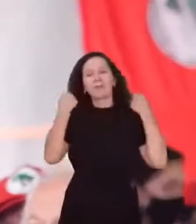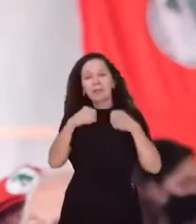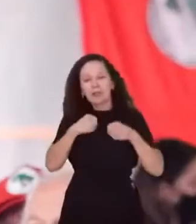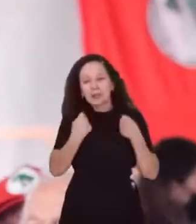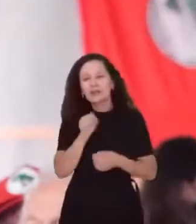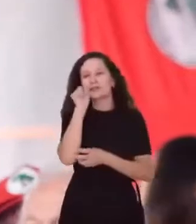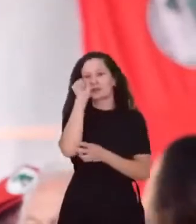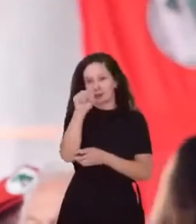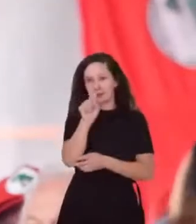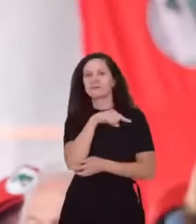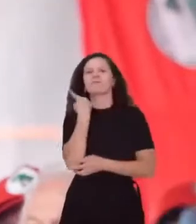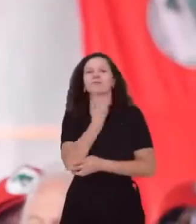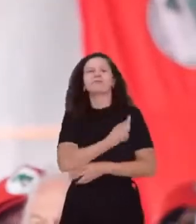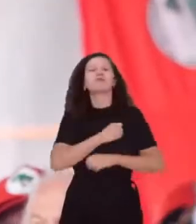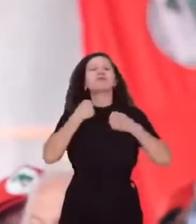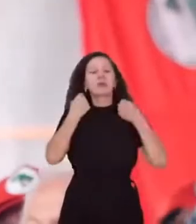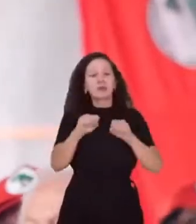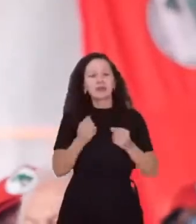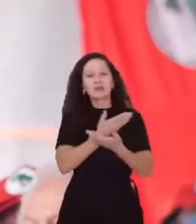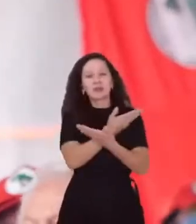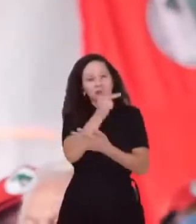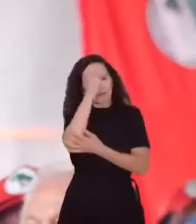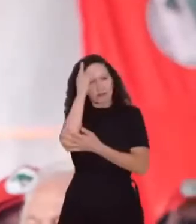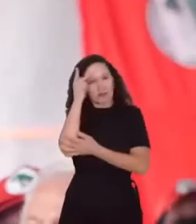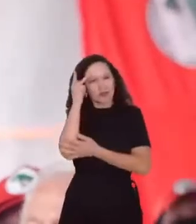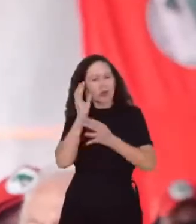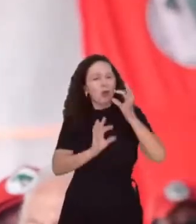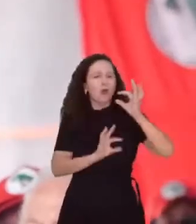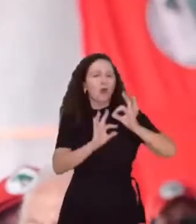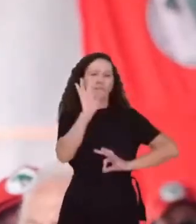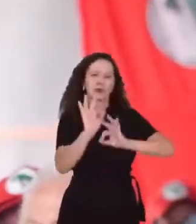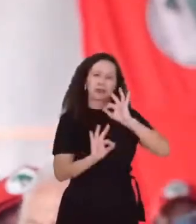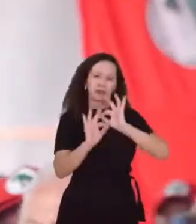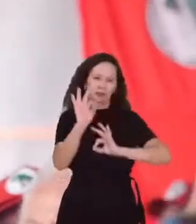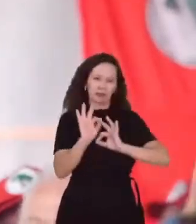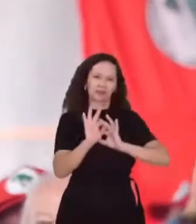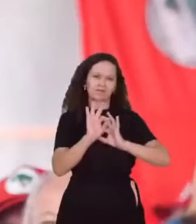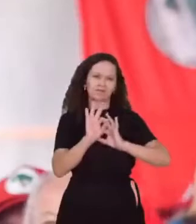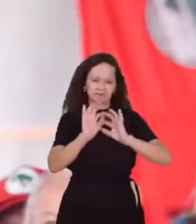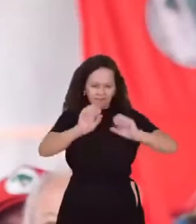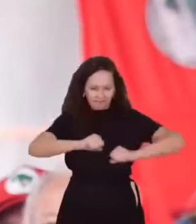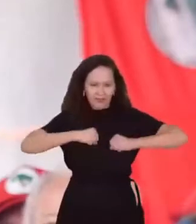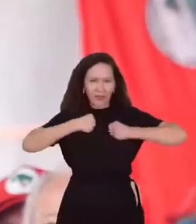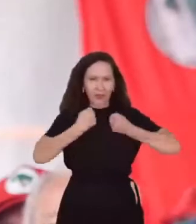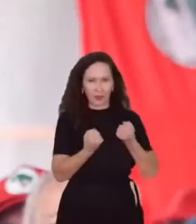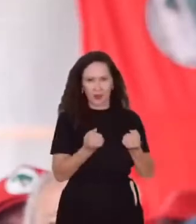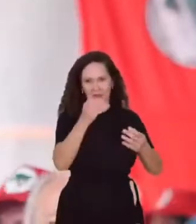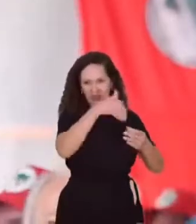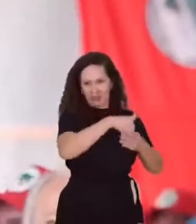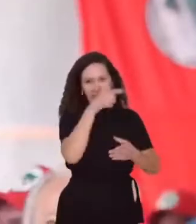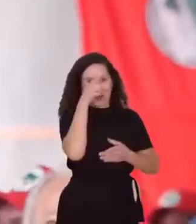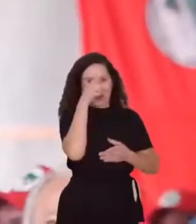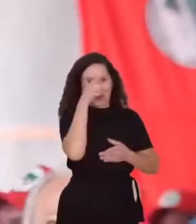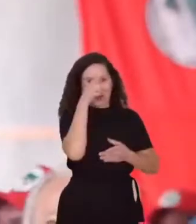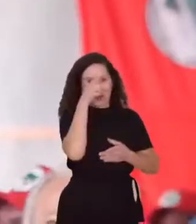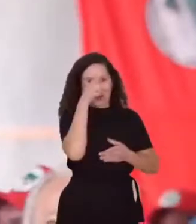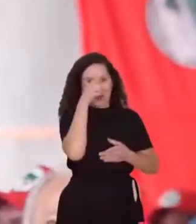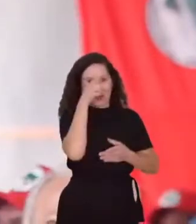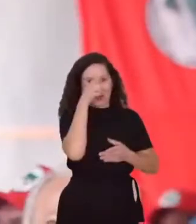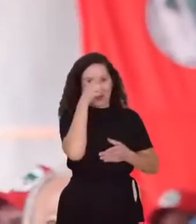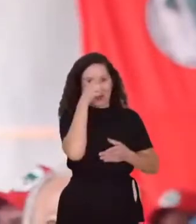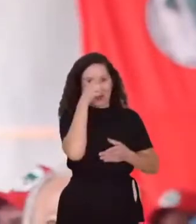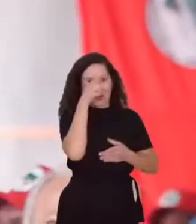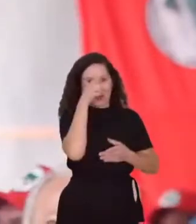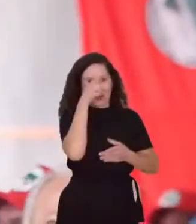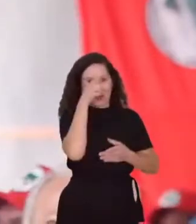nós precisamos, gente, nos organizar para enfrentar essa eleição. Olha quanta gente nós temos aqui. Muita, muita